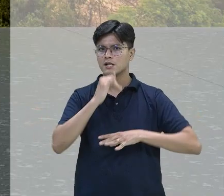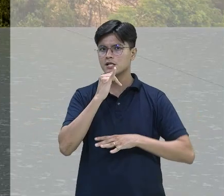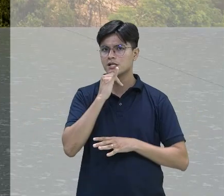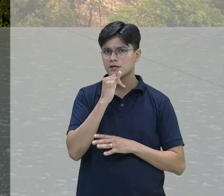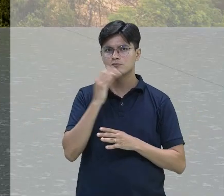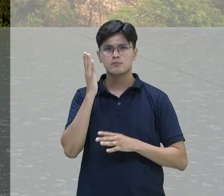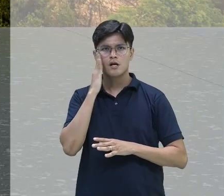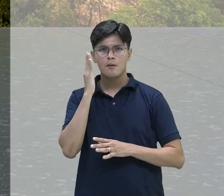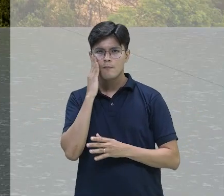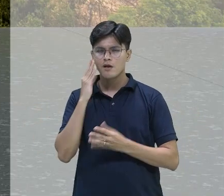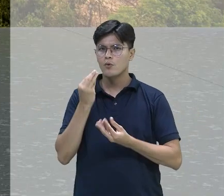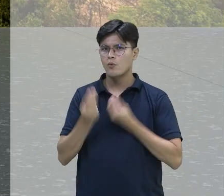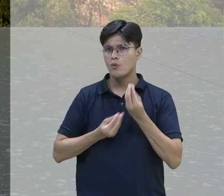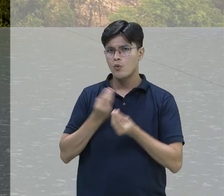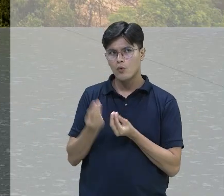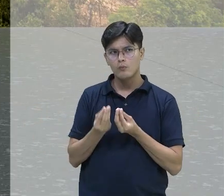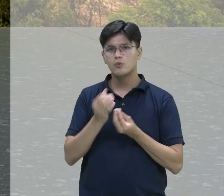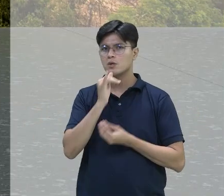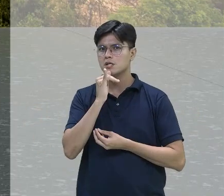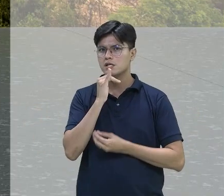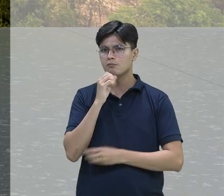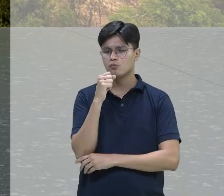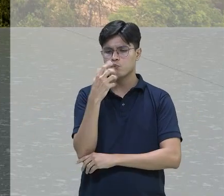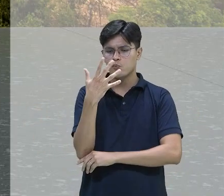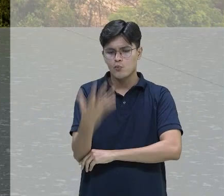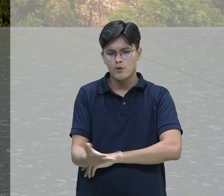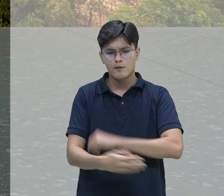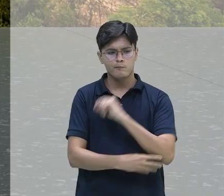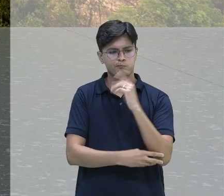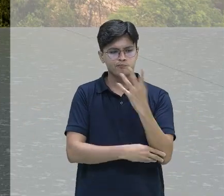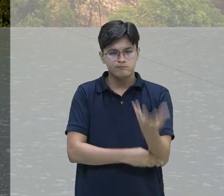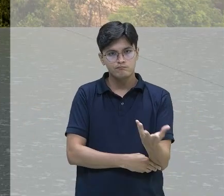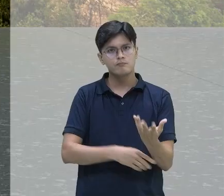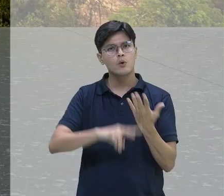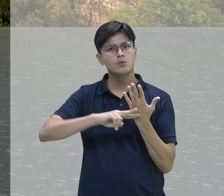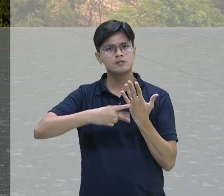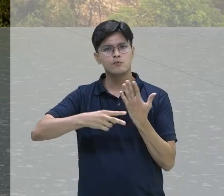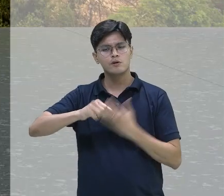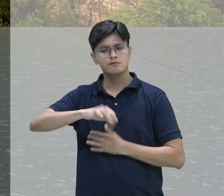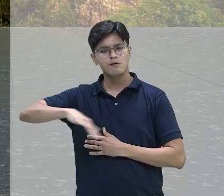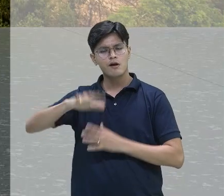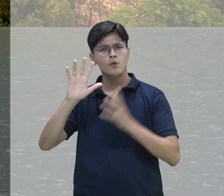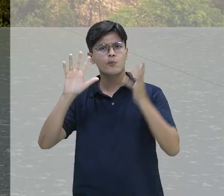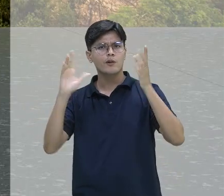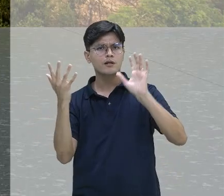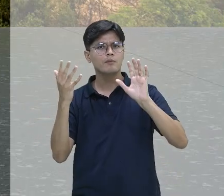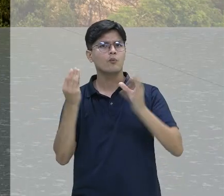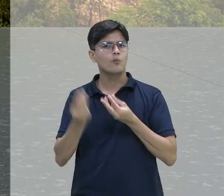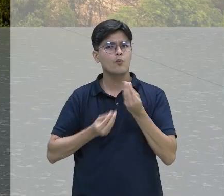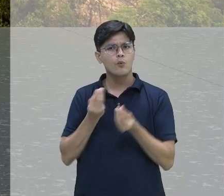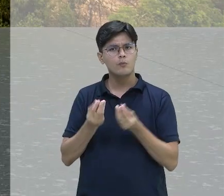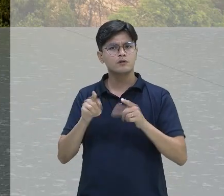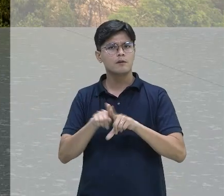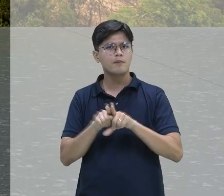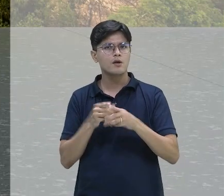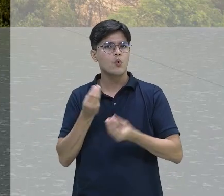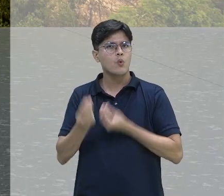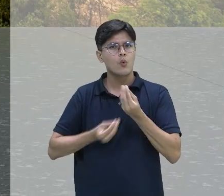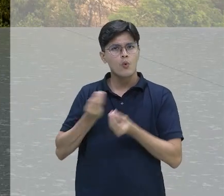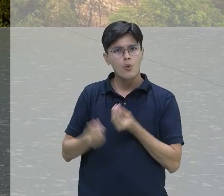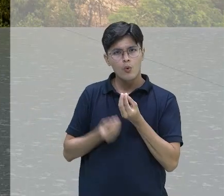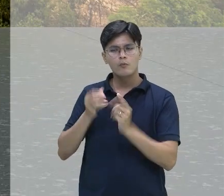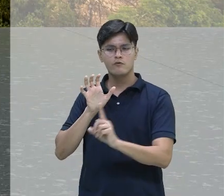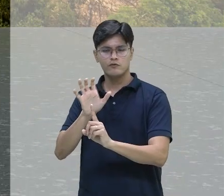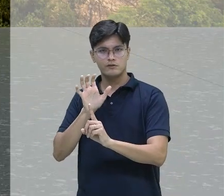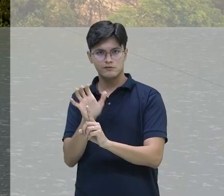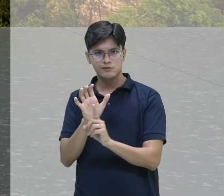como o desmatamento afeta a quantidade de chuva, a vida dos animais. Não é isso, professora? Isso, e a matemática também, ela nos